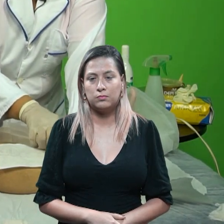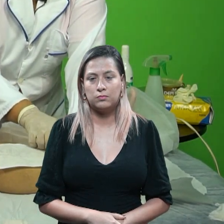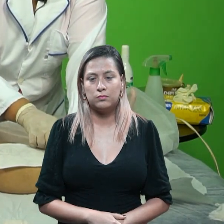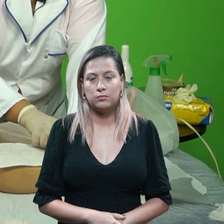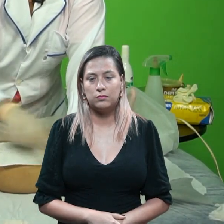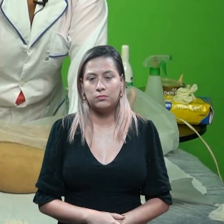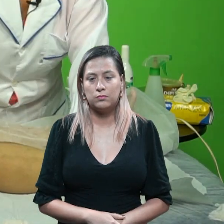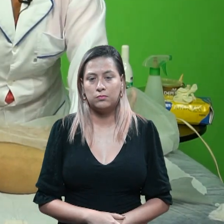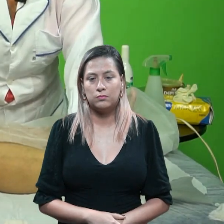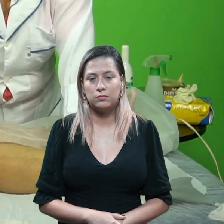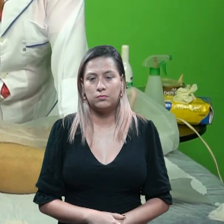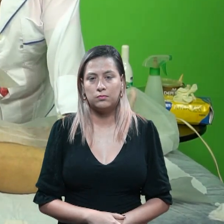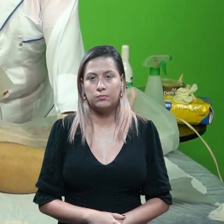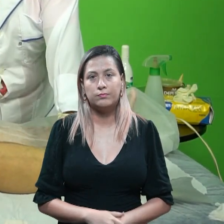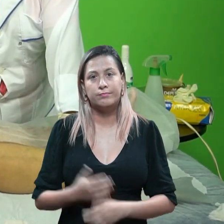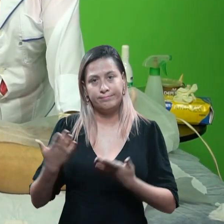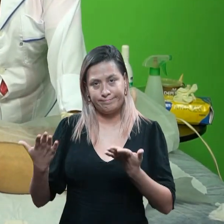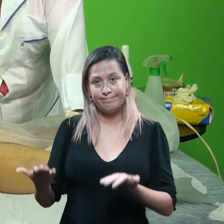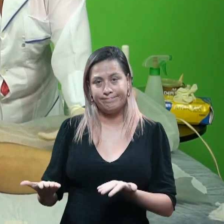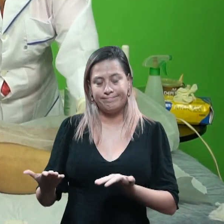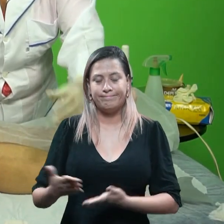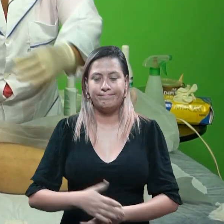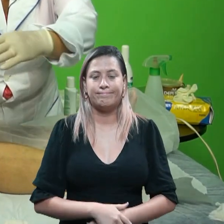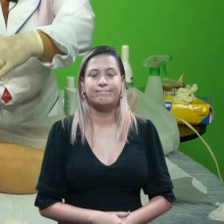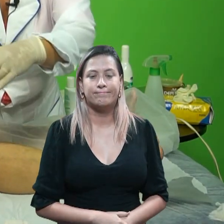uma mão e com a outra eu puxo.